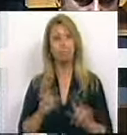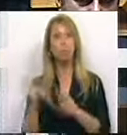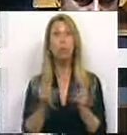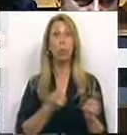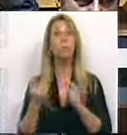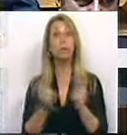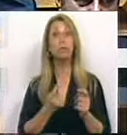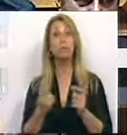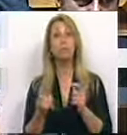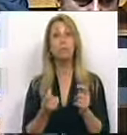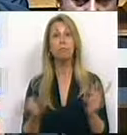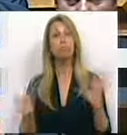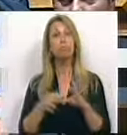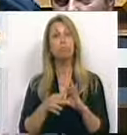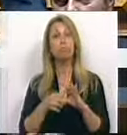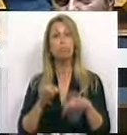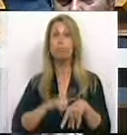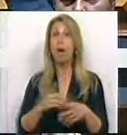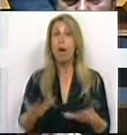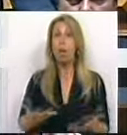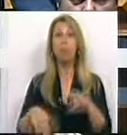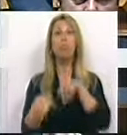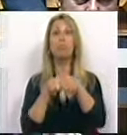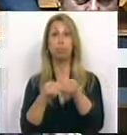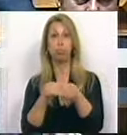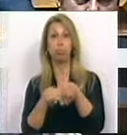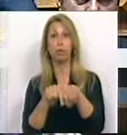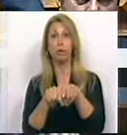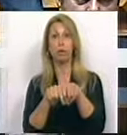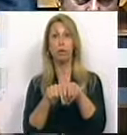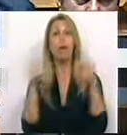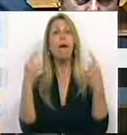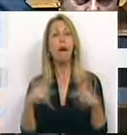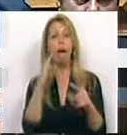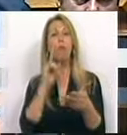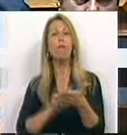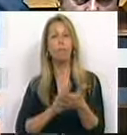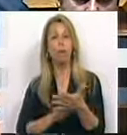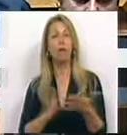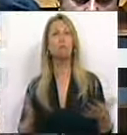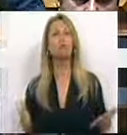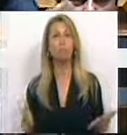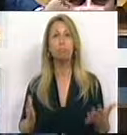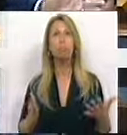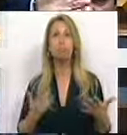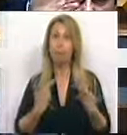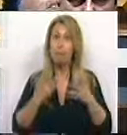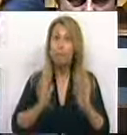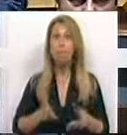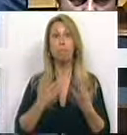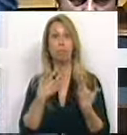debate sobre a atualidade política também, há um facto que não deve estar ausente do